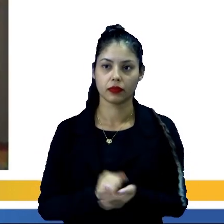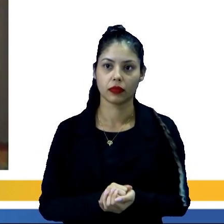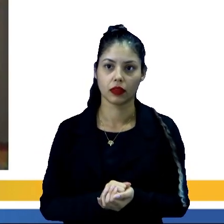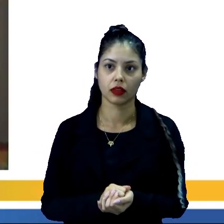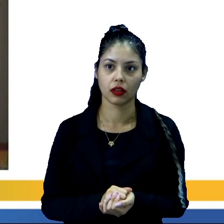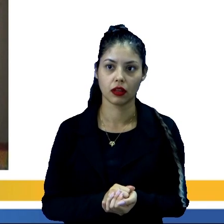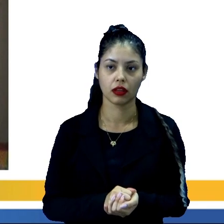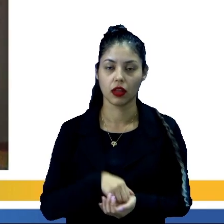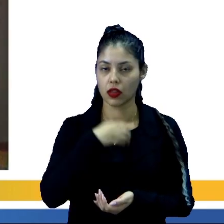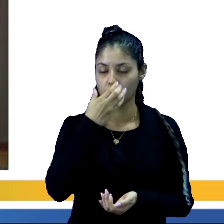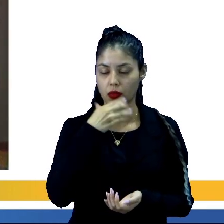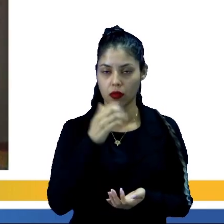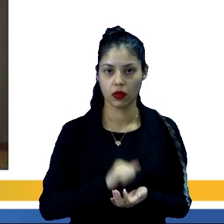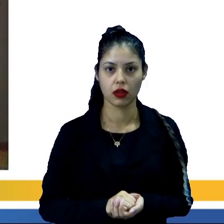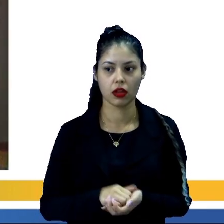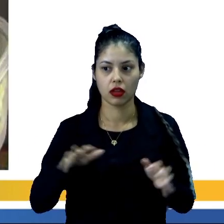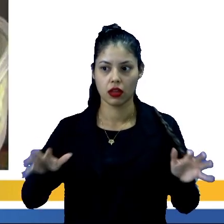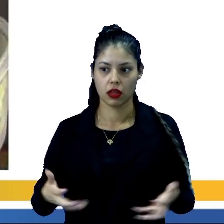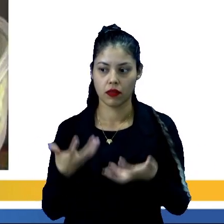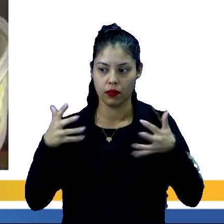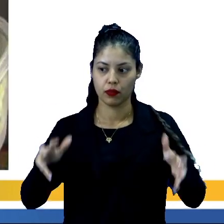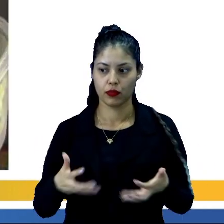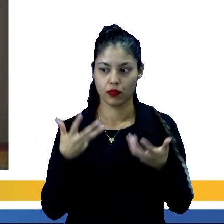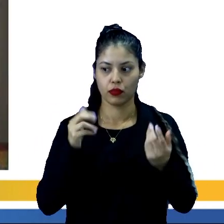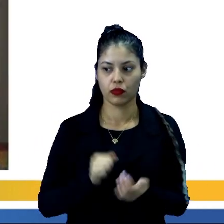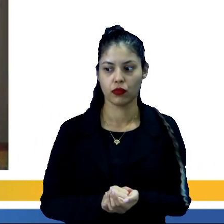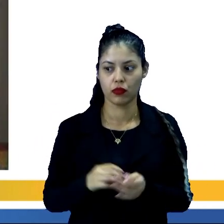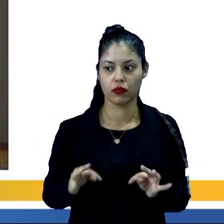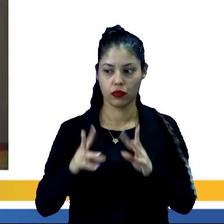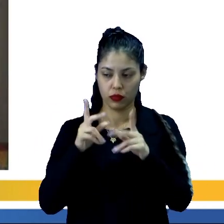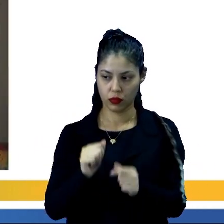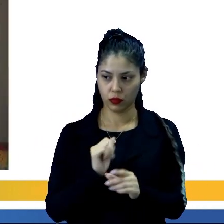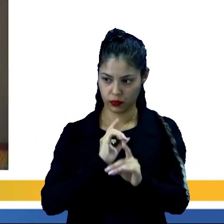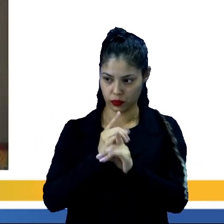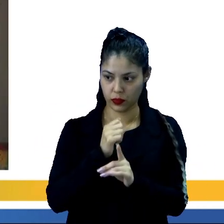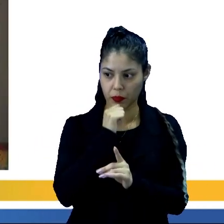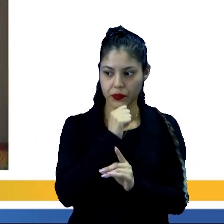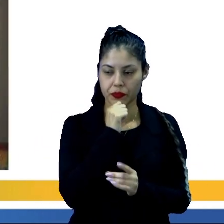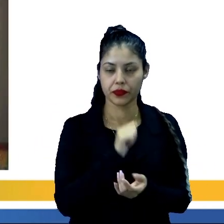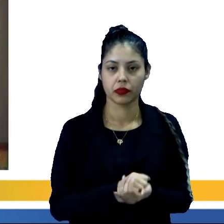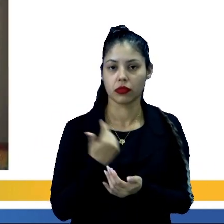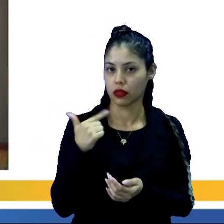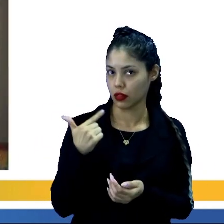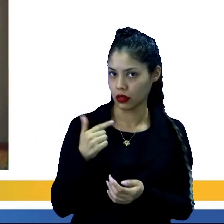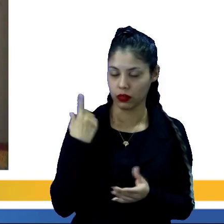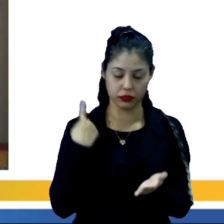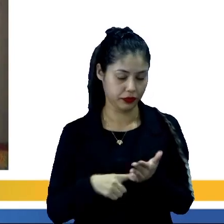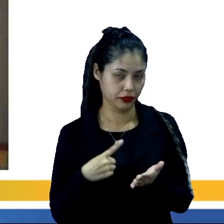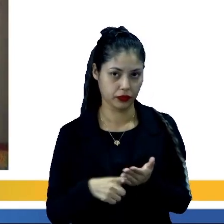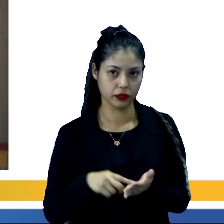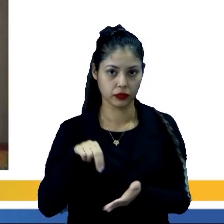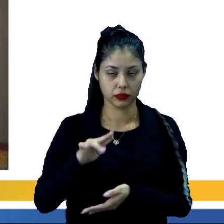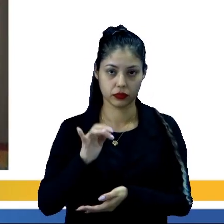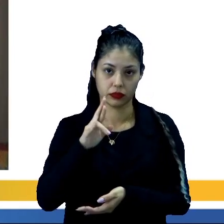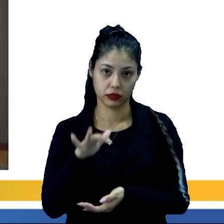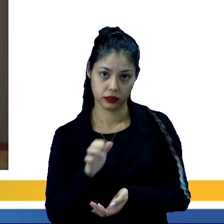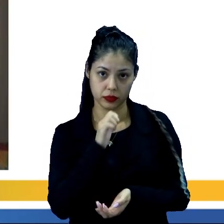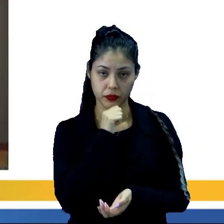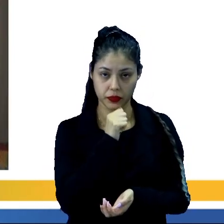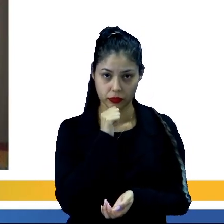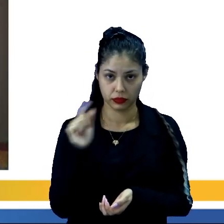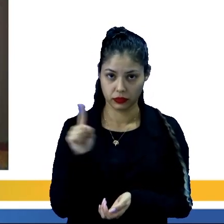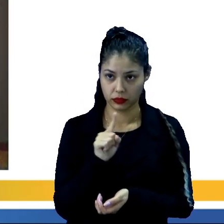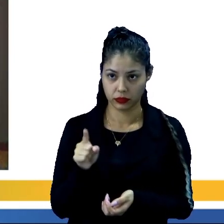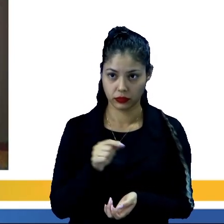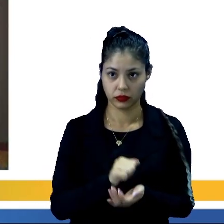né? Vegetais, frutas, legumes, né? Então elas vão ser, elas não são consideradas nutrientes porque elas